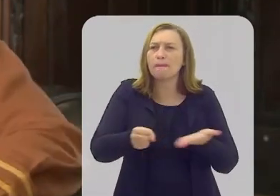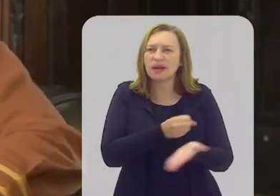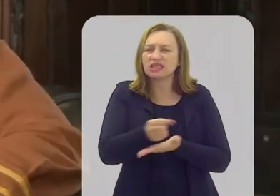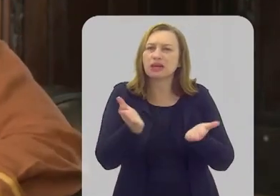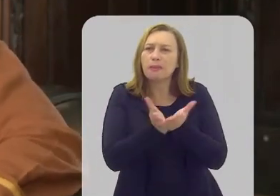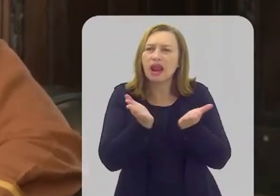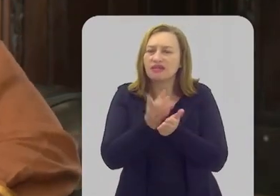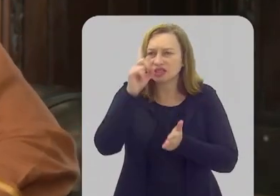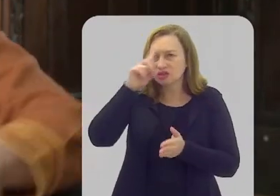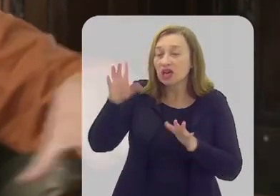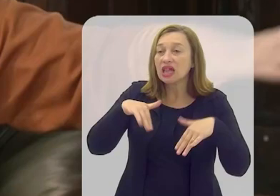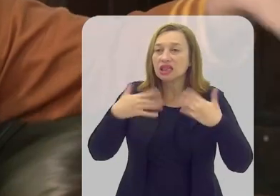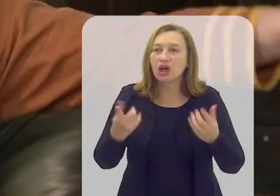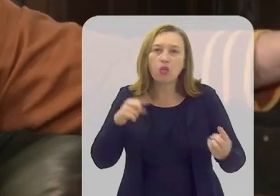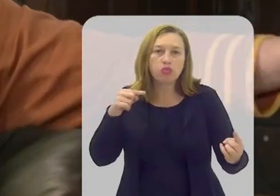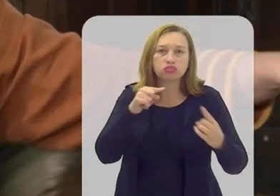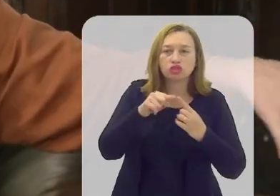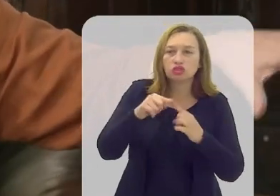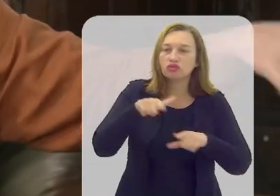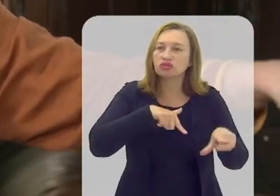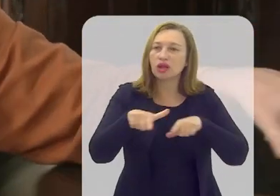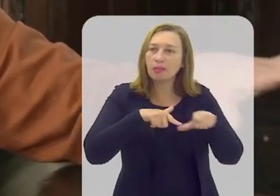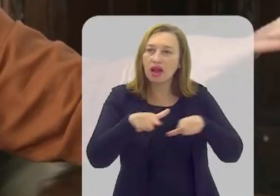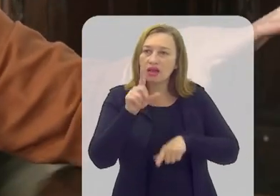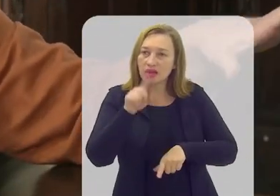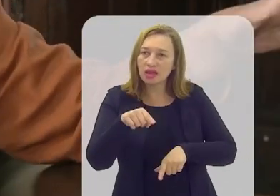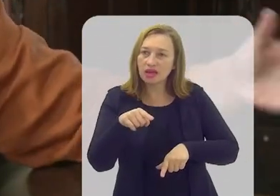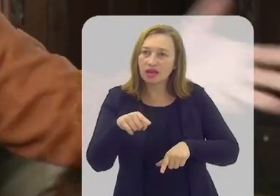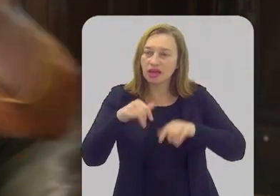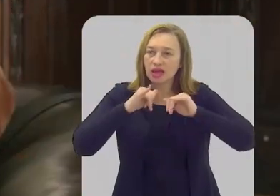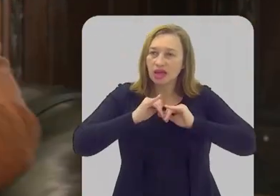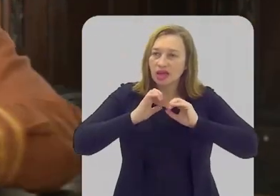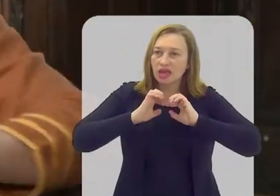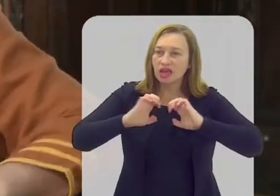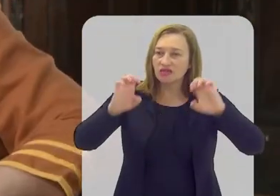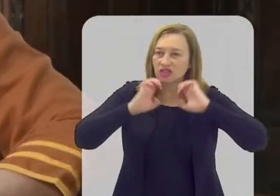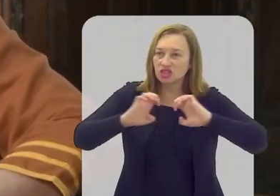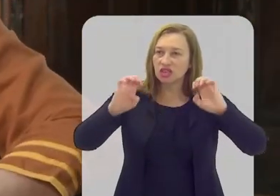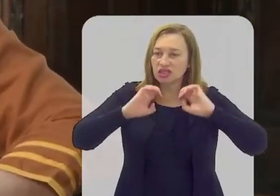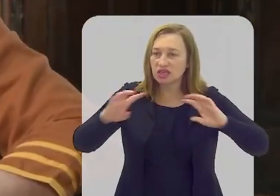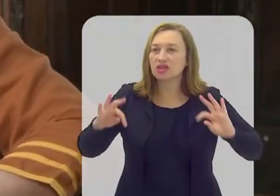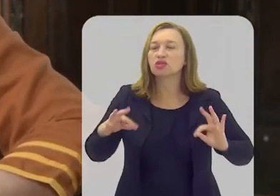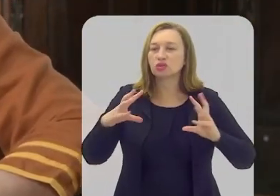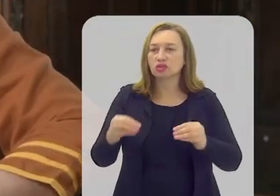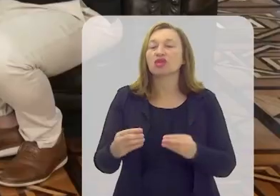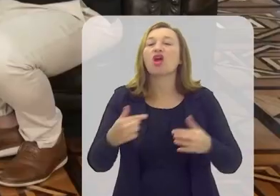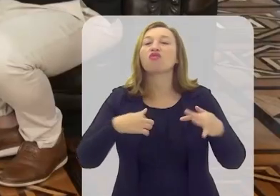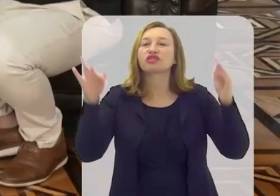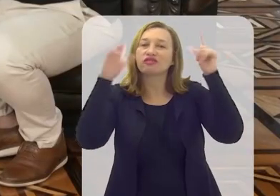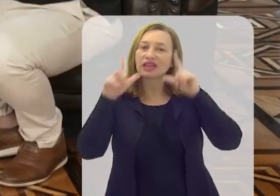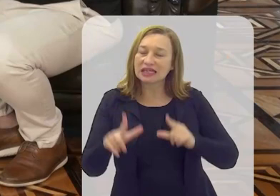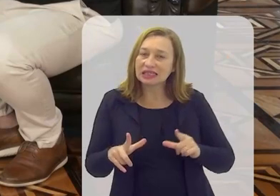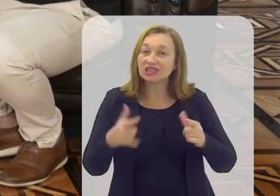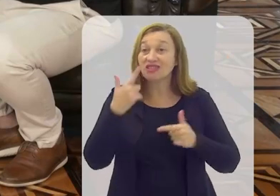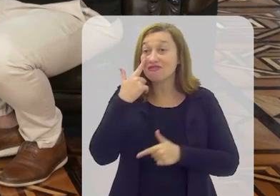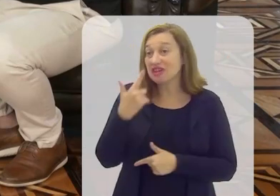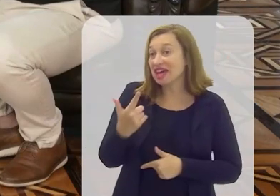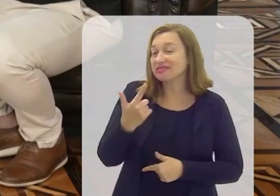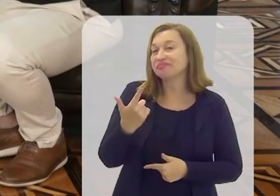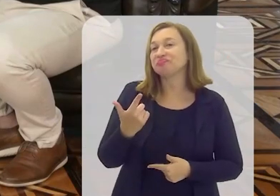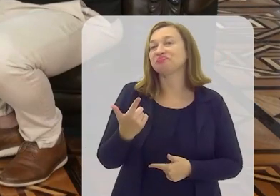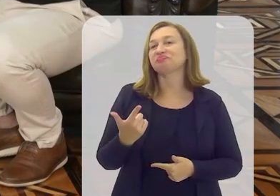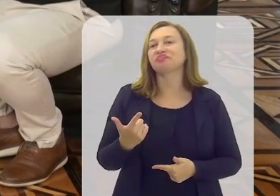base da palavra de Deus. O objetivo do trabalho é passar isso para as próximas gerações. Eu fico muito feliz de